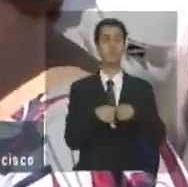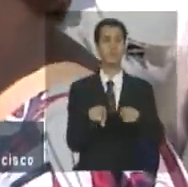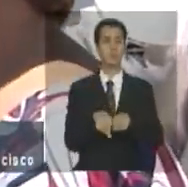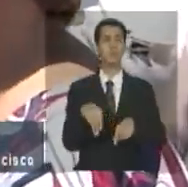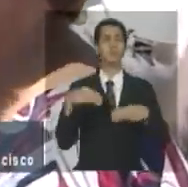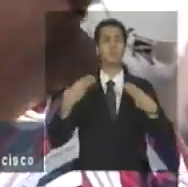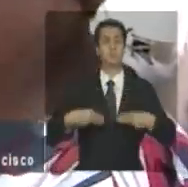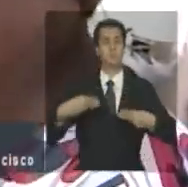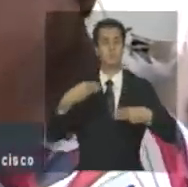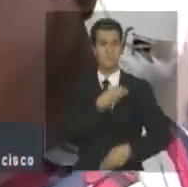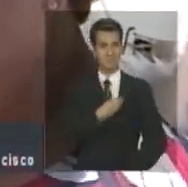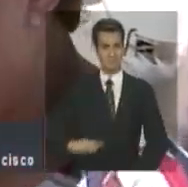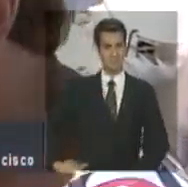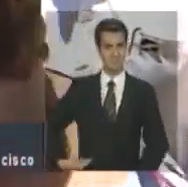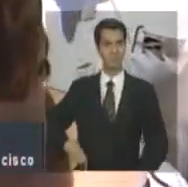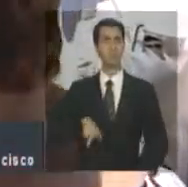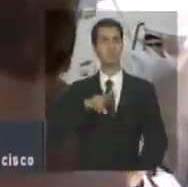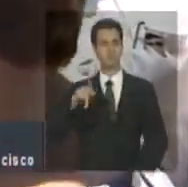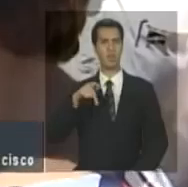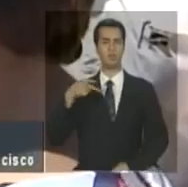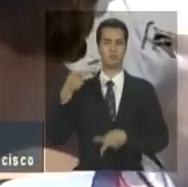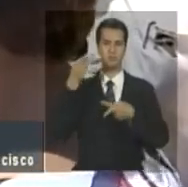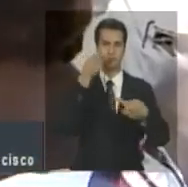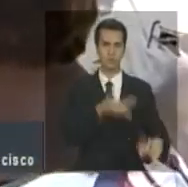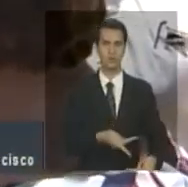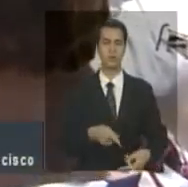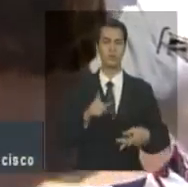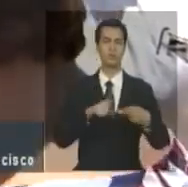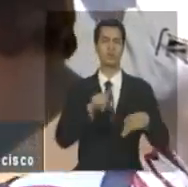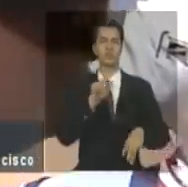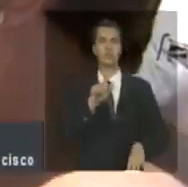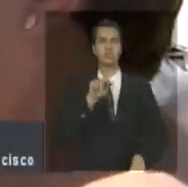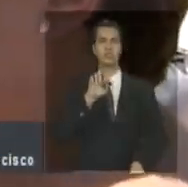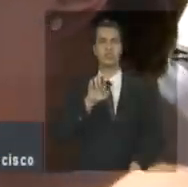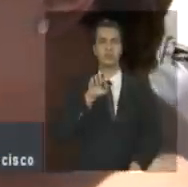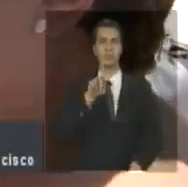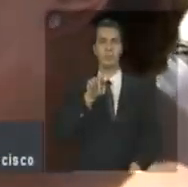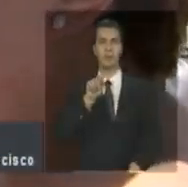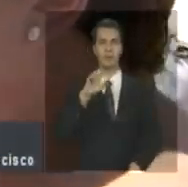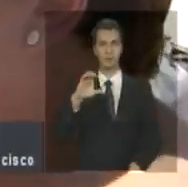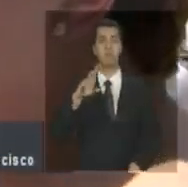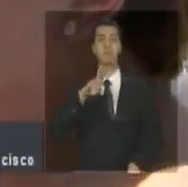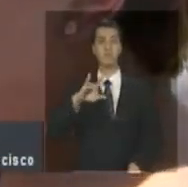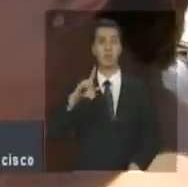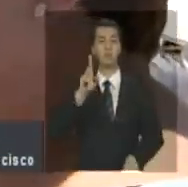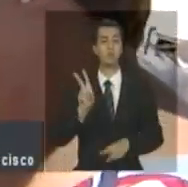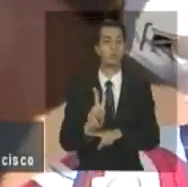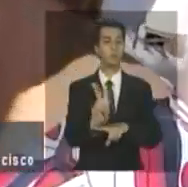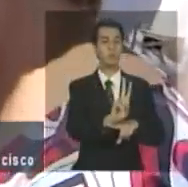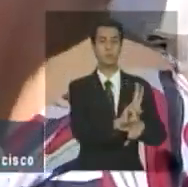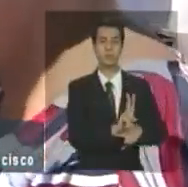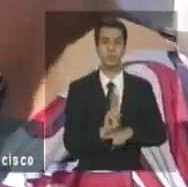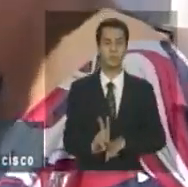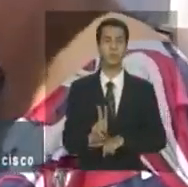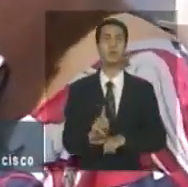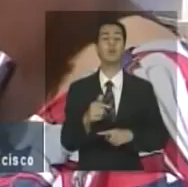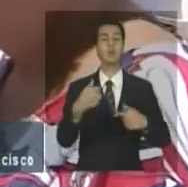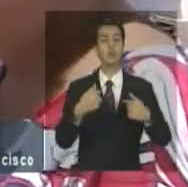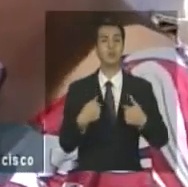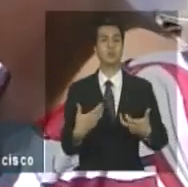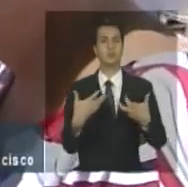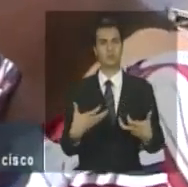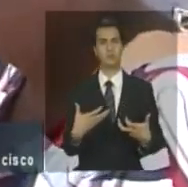todos os ministros vão visitar a obra. O GEPAC vai fazer controle in loco e é isso que nós queremos. Eu e o